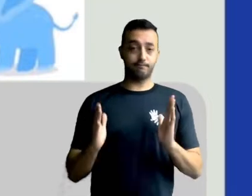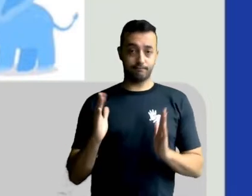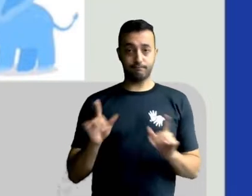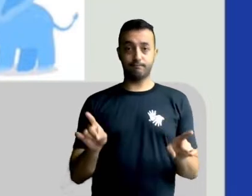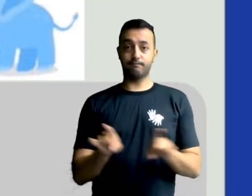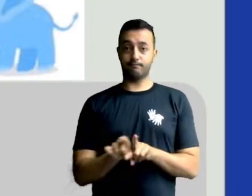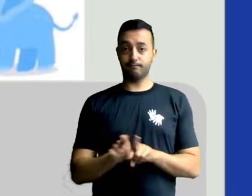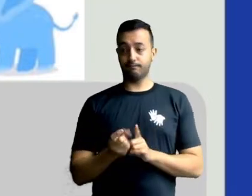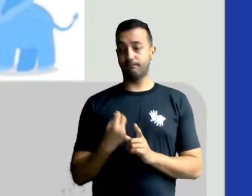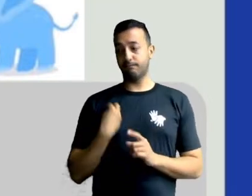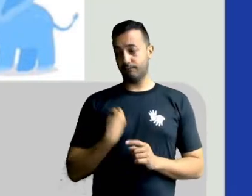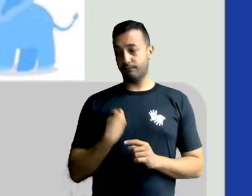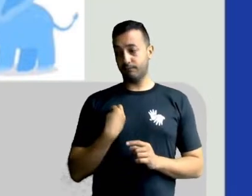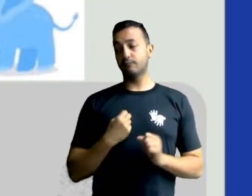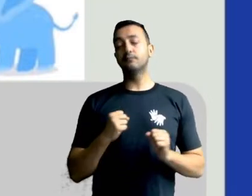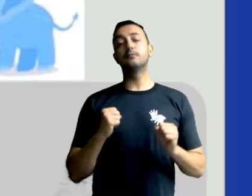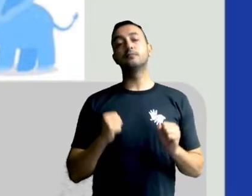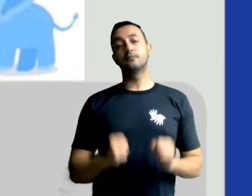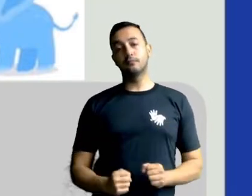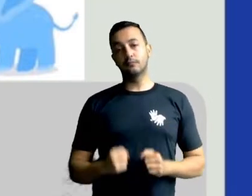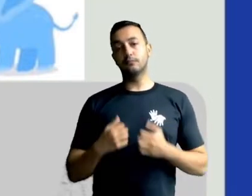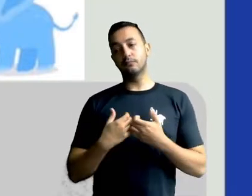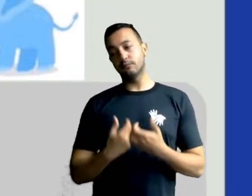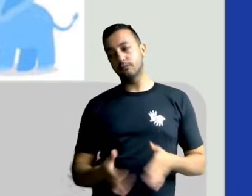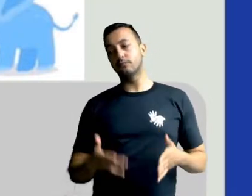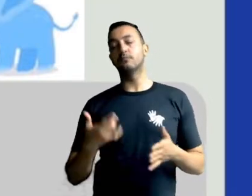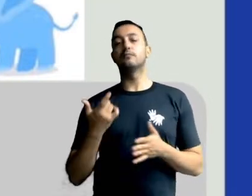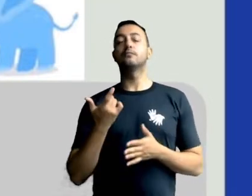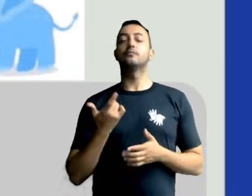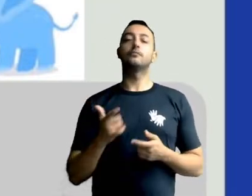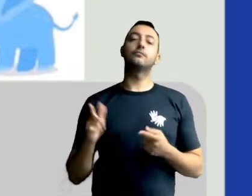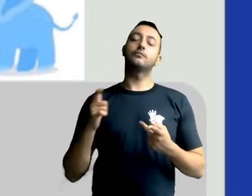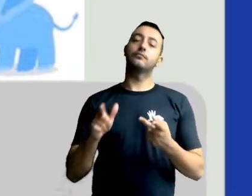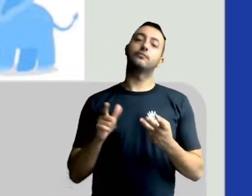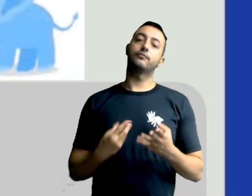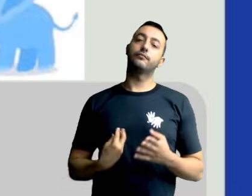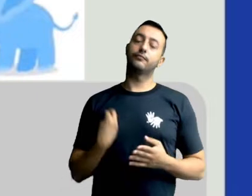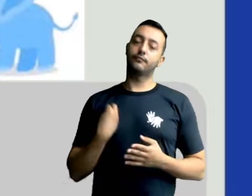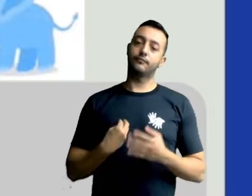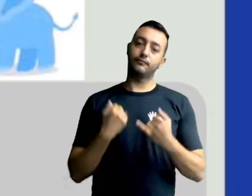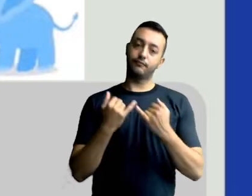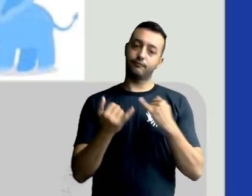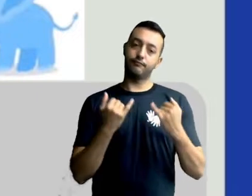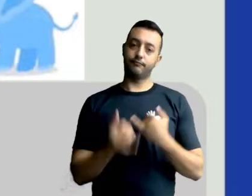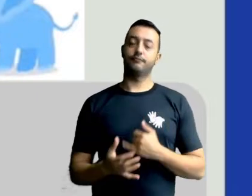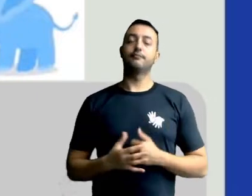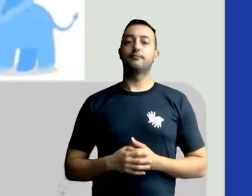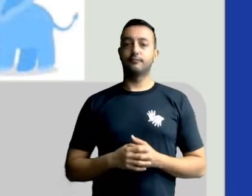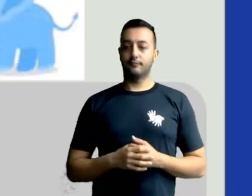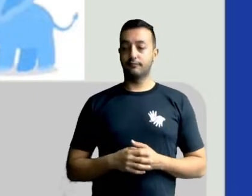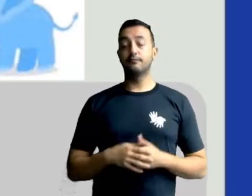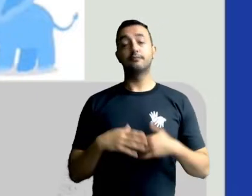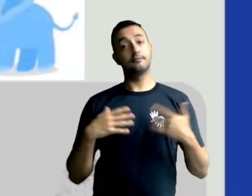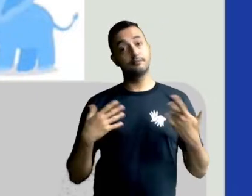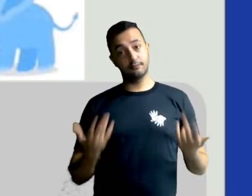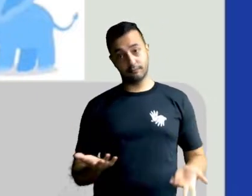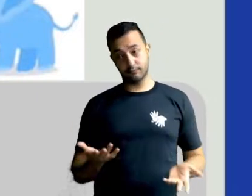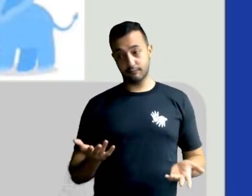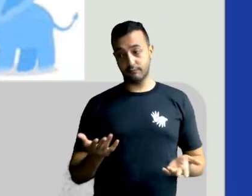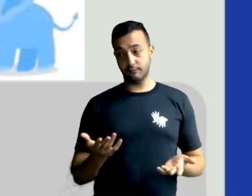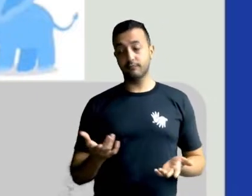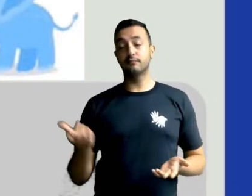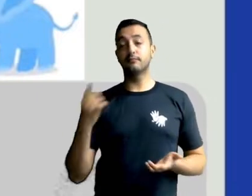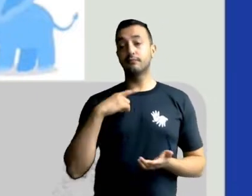vida também, os seres vivos podem dar origem a outros seres vivos semelhantes a ele. Ou